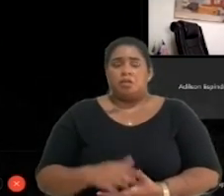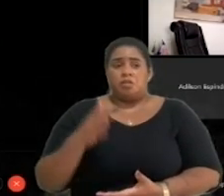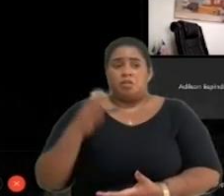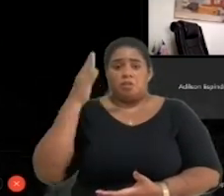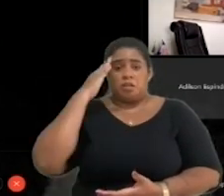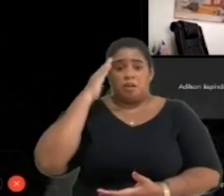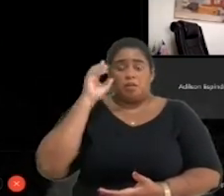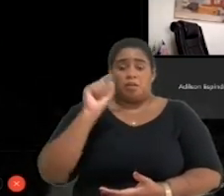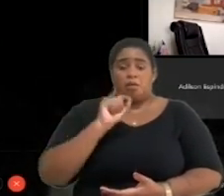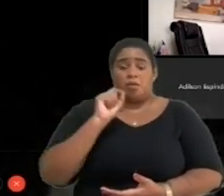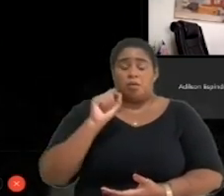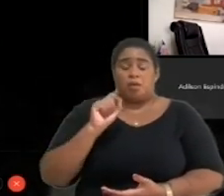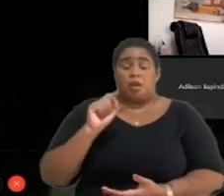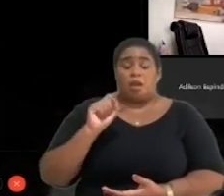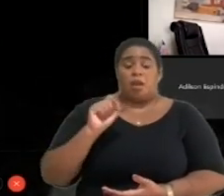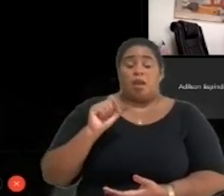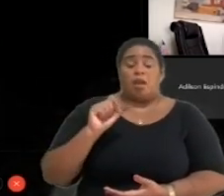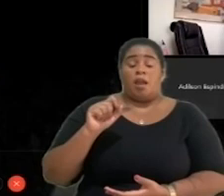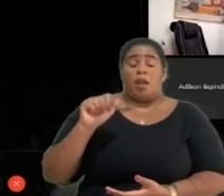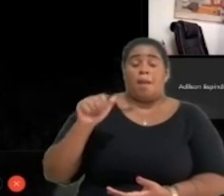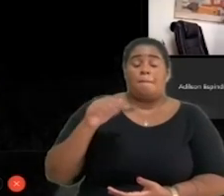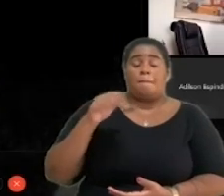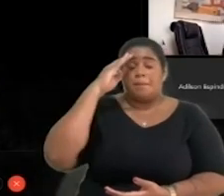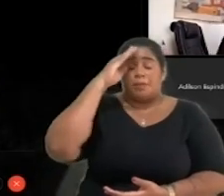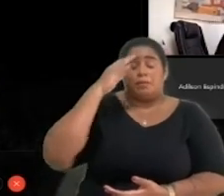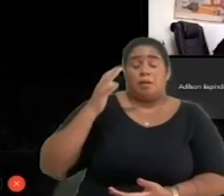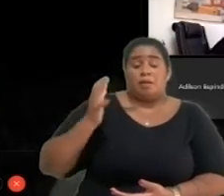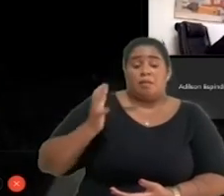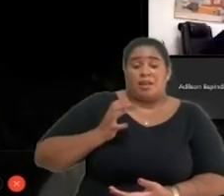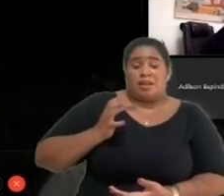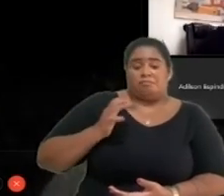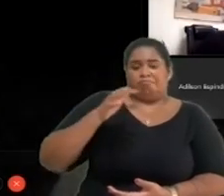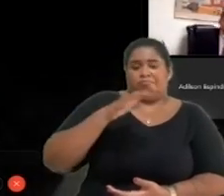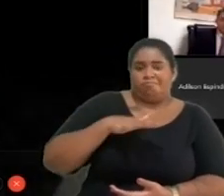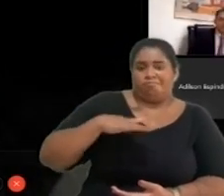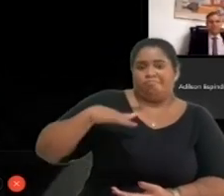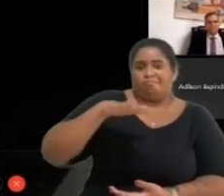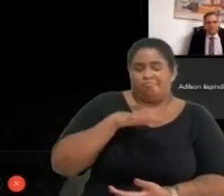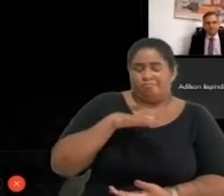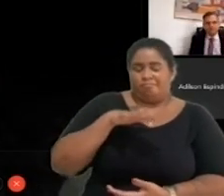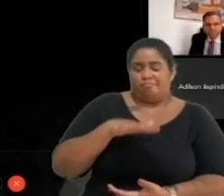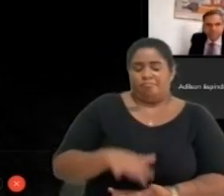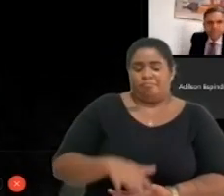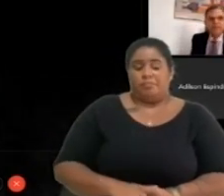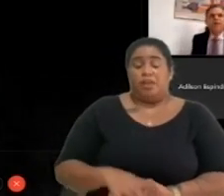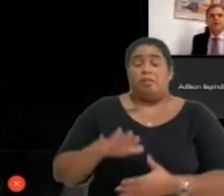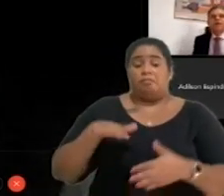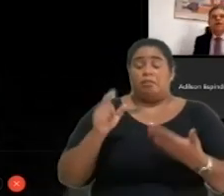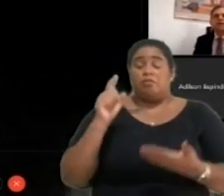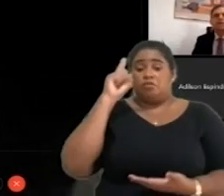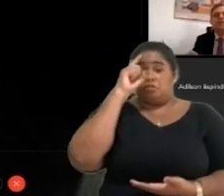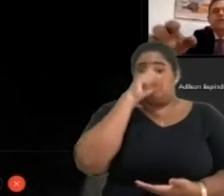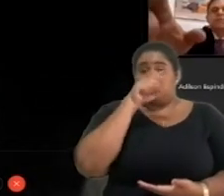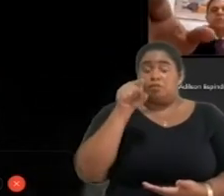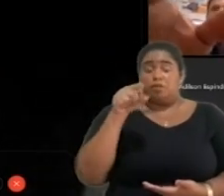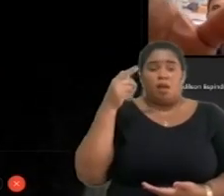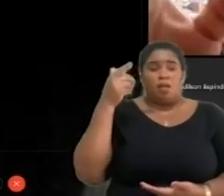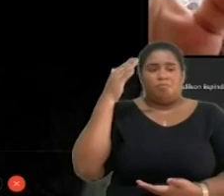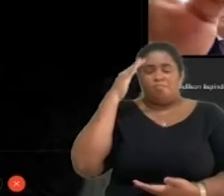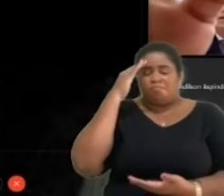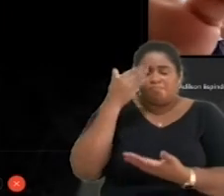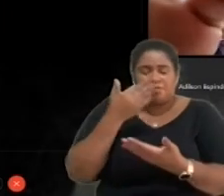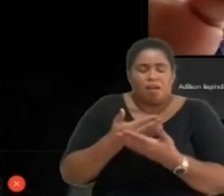principal desenvolvimento da região. Então, é difícil você não acreditar que ainda não tenhamos, que